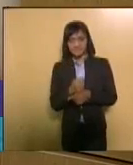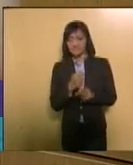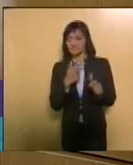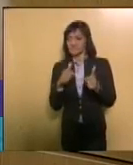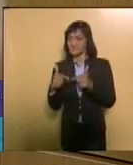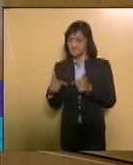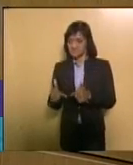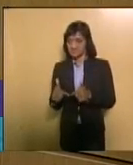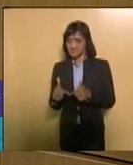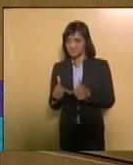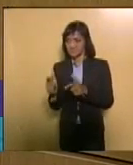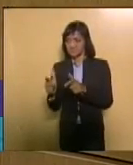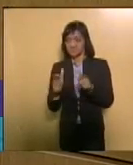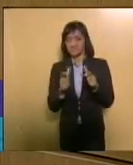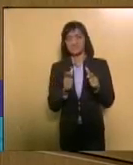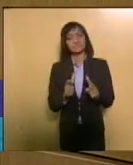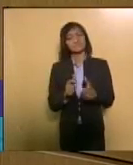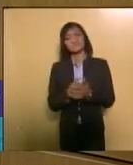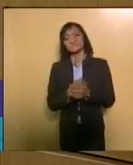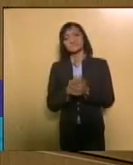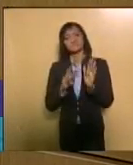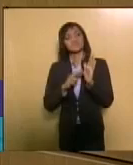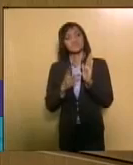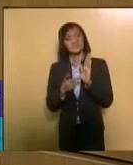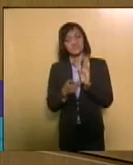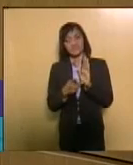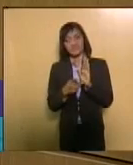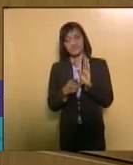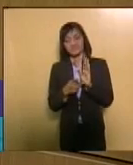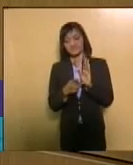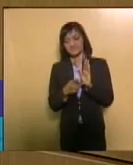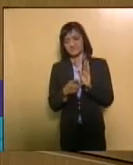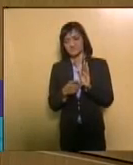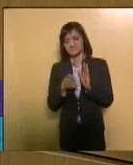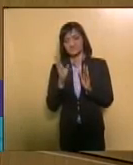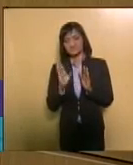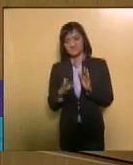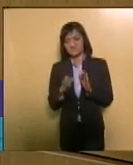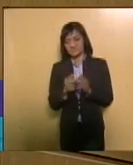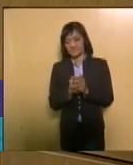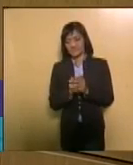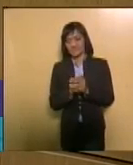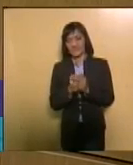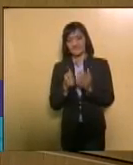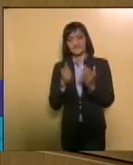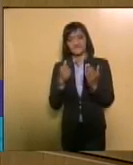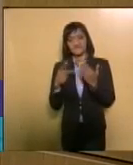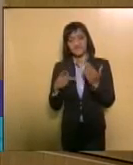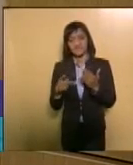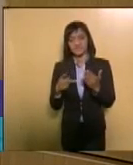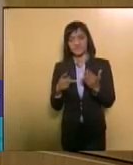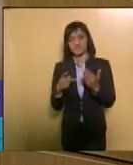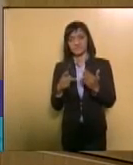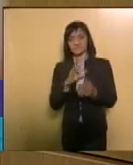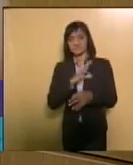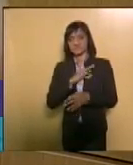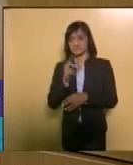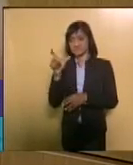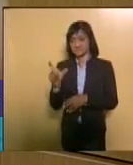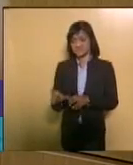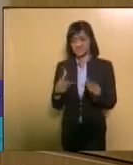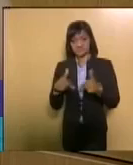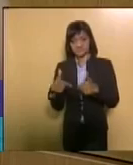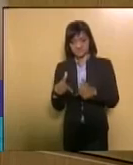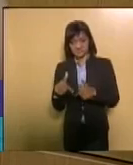desses territórios né o que isso significa em termos psíquicos psicológicos então para esse policial que atua ali na